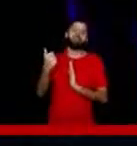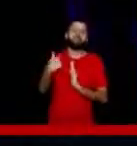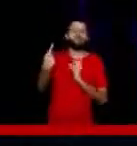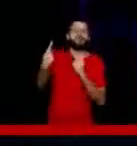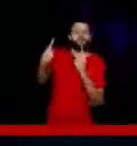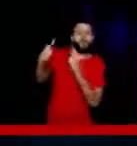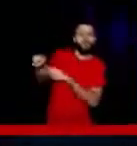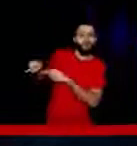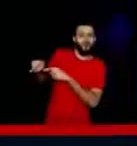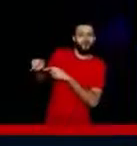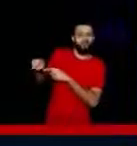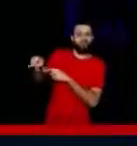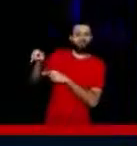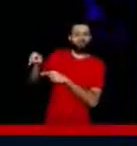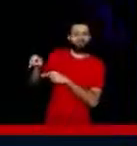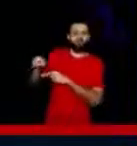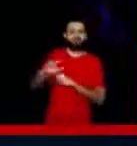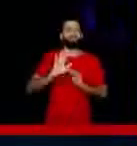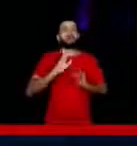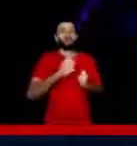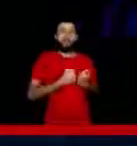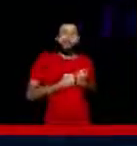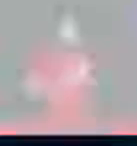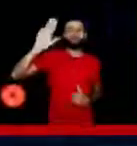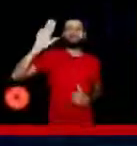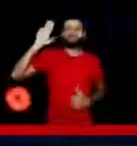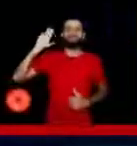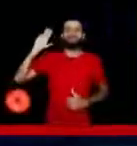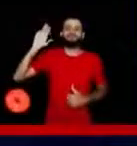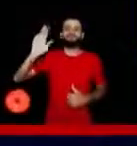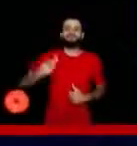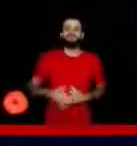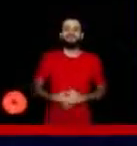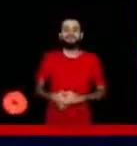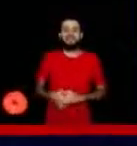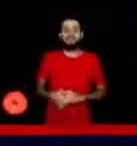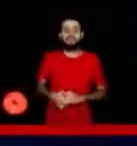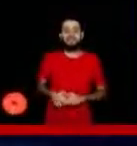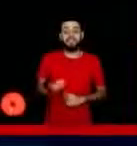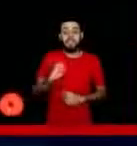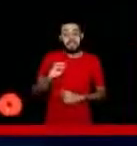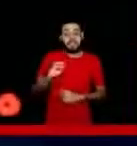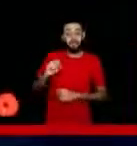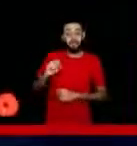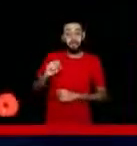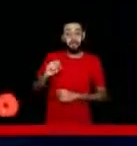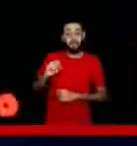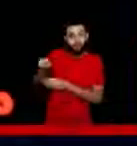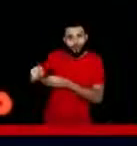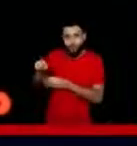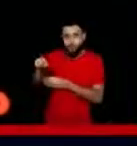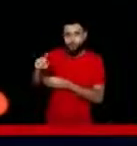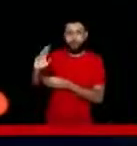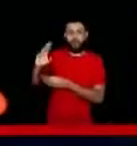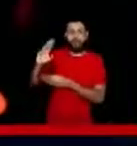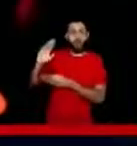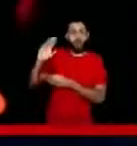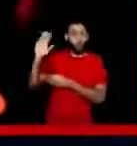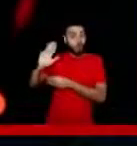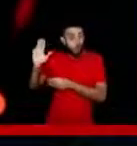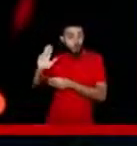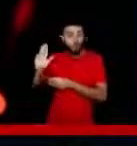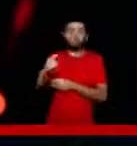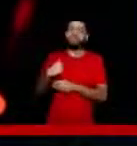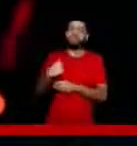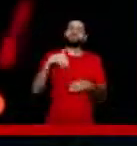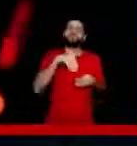vai ser motivo de avaliação da controladoria da Prefeitura, que é o órgão que faz a fiscalização de todas as atividades da